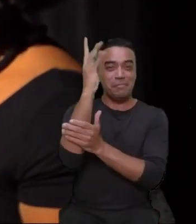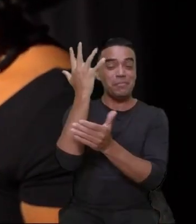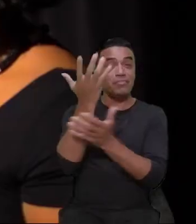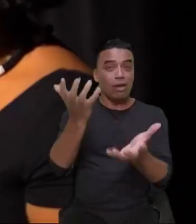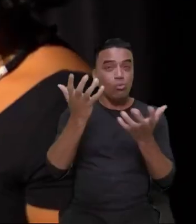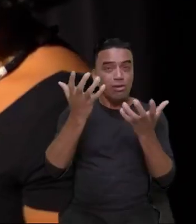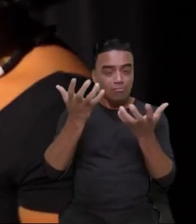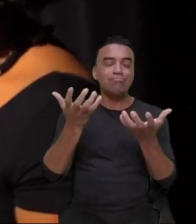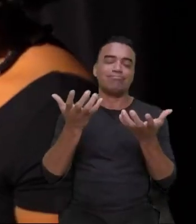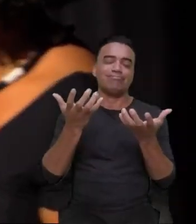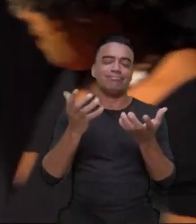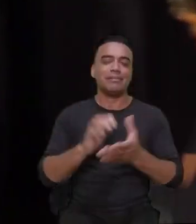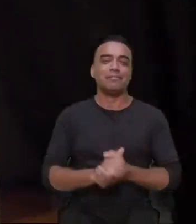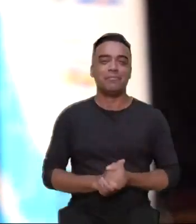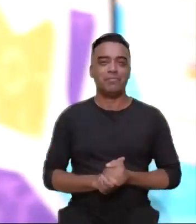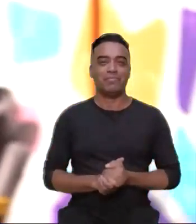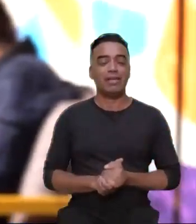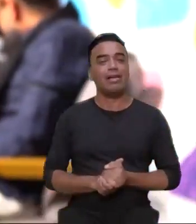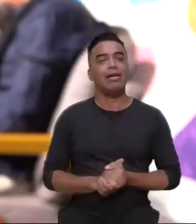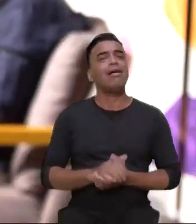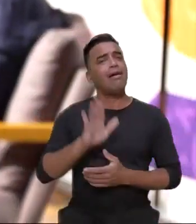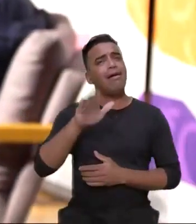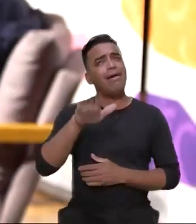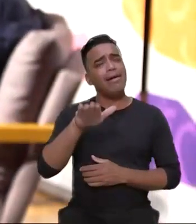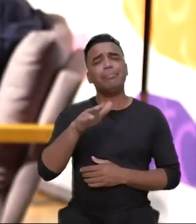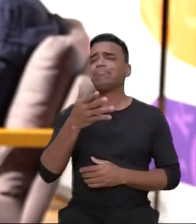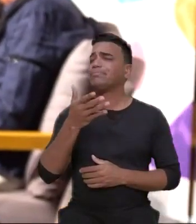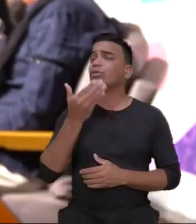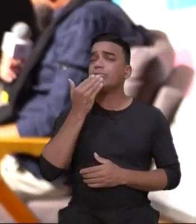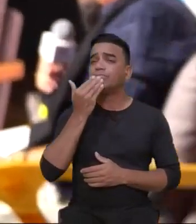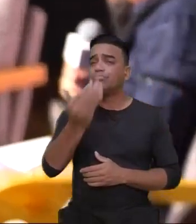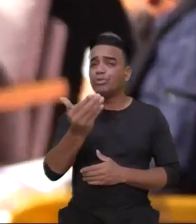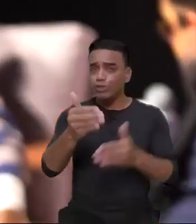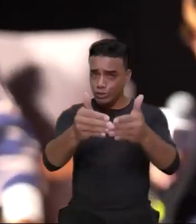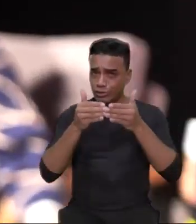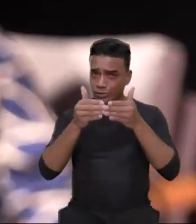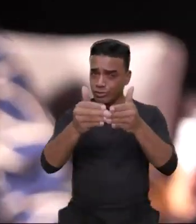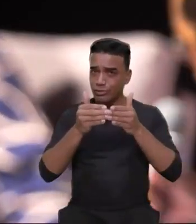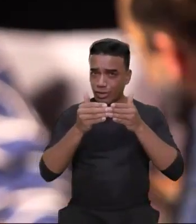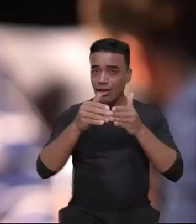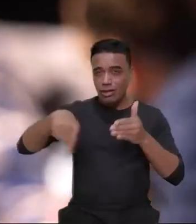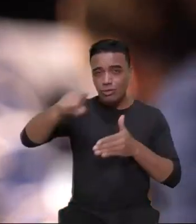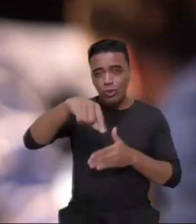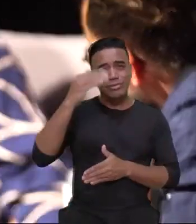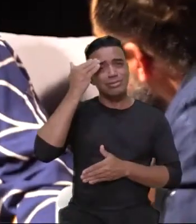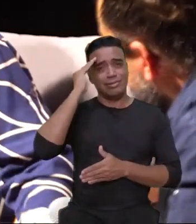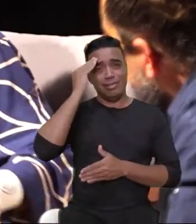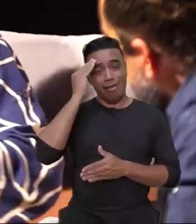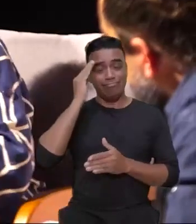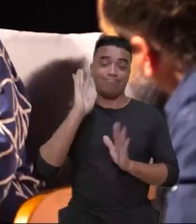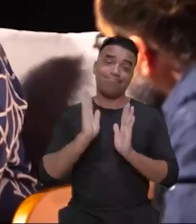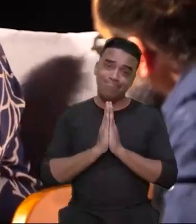E eu queria... Fala, Rainha. Ô, gente, eu só queria pedir um favor e uma compreensão